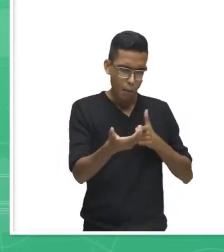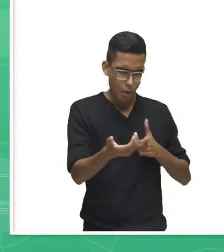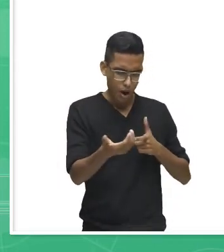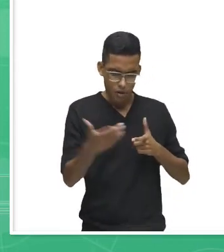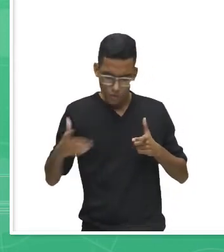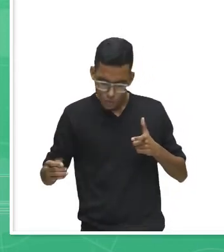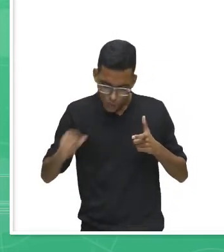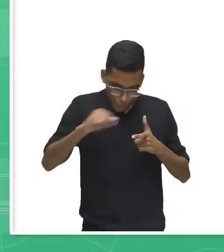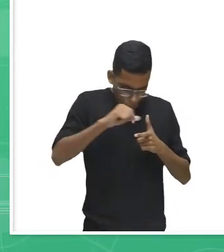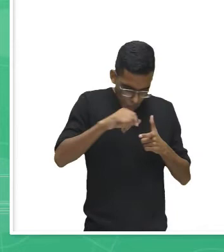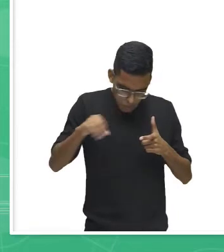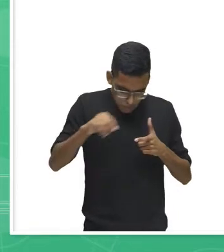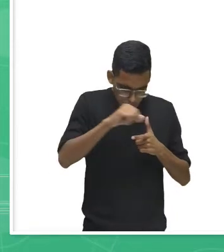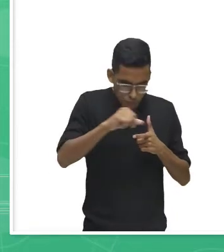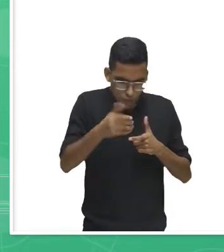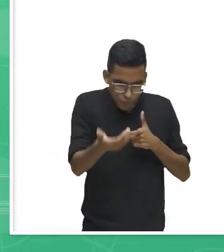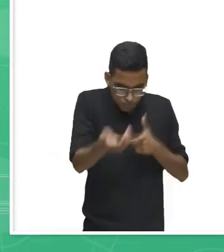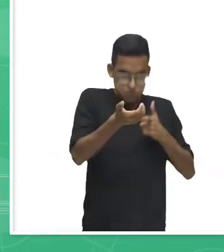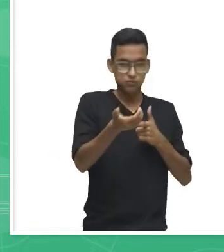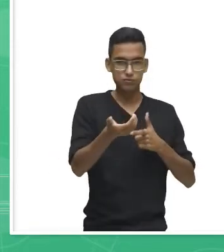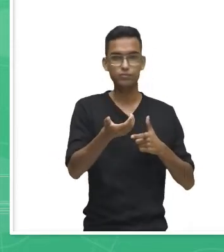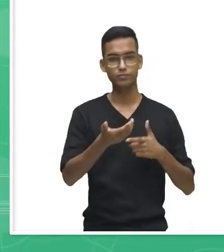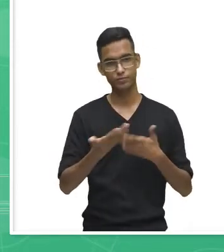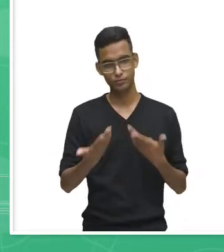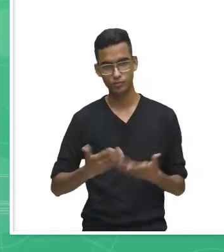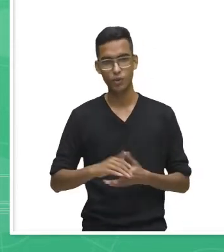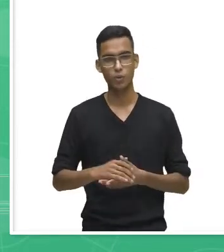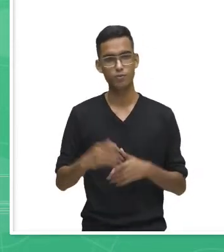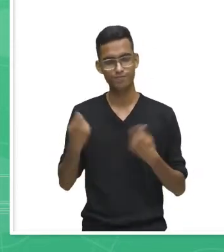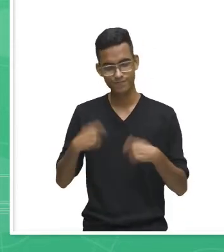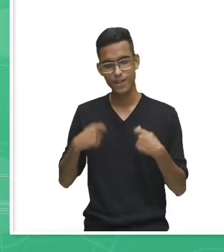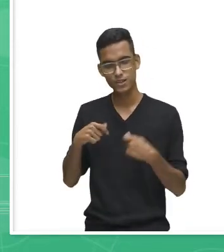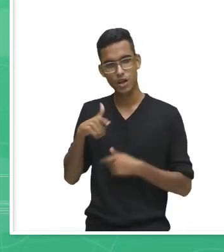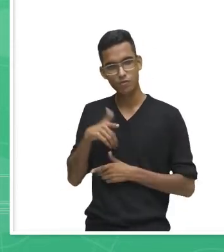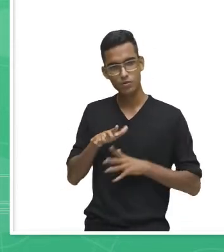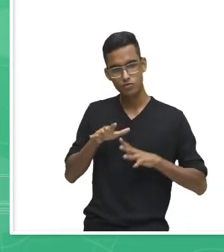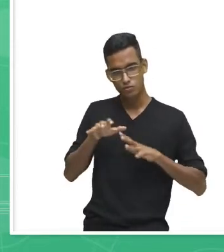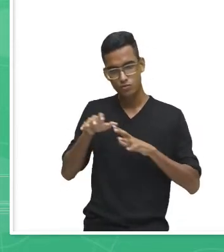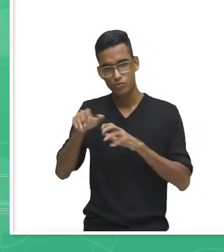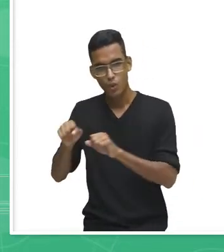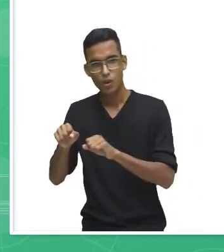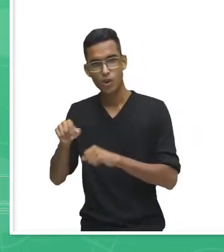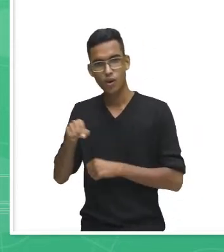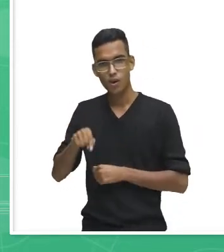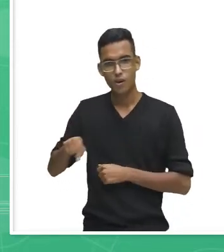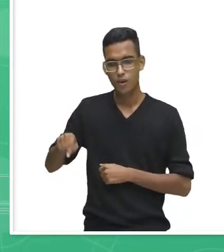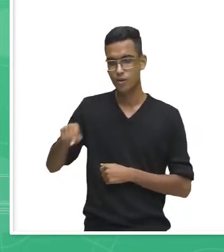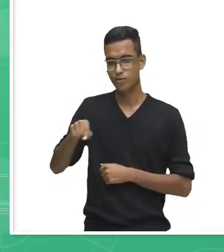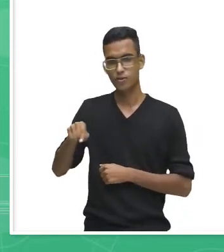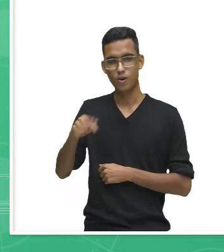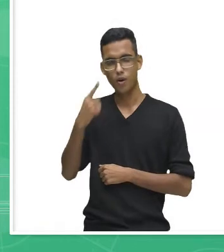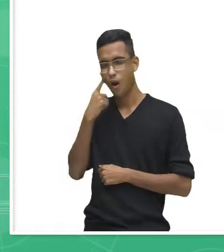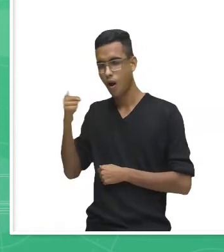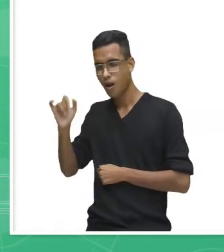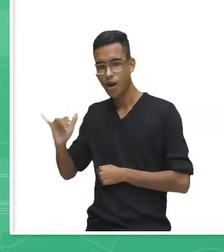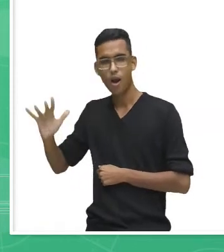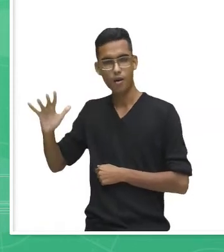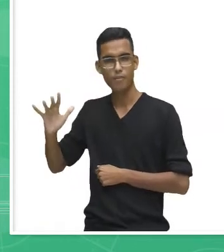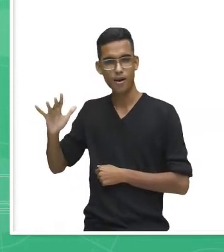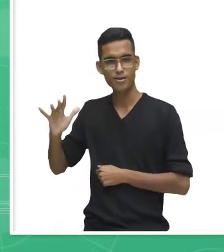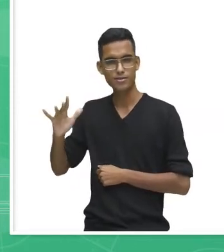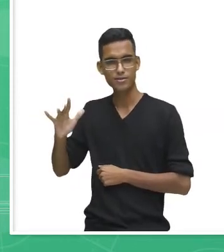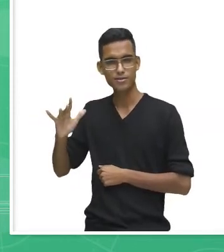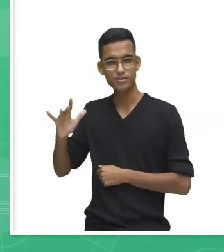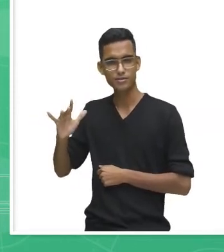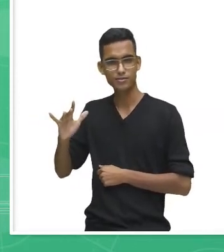de julho é o maior feriado francês. Então, a gente vê uma imagem aí desse momento da tomada da Bastilha. E continuando o nosso